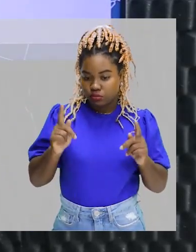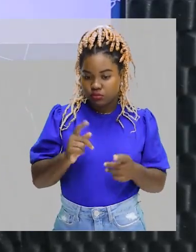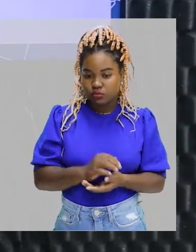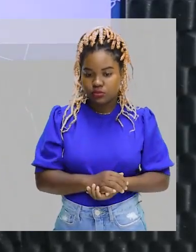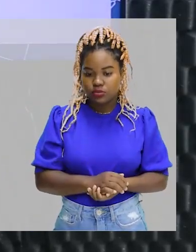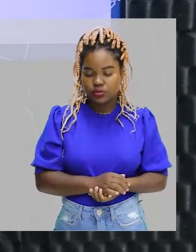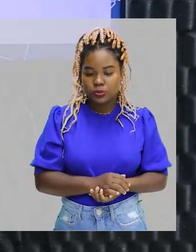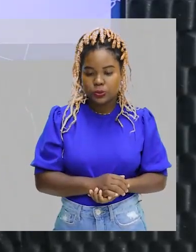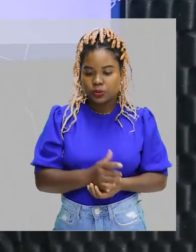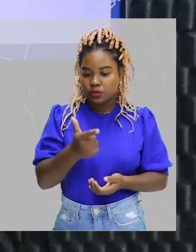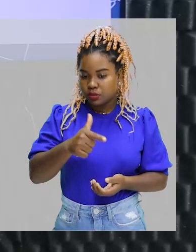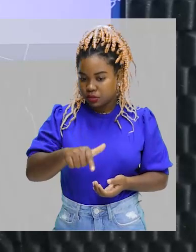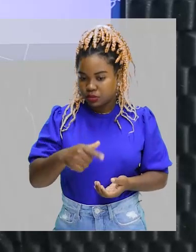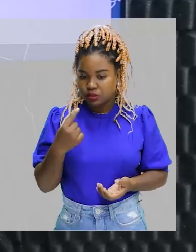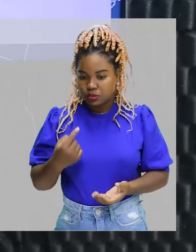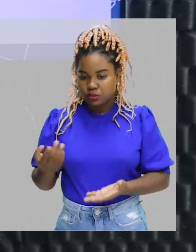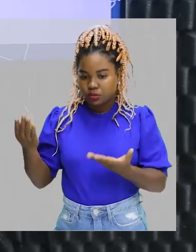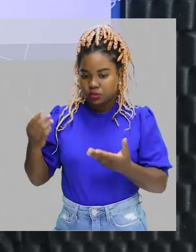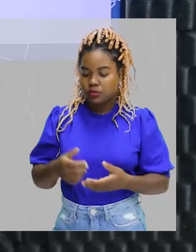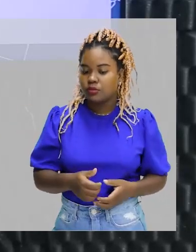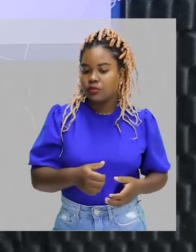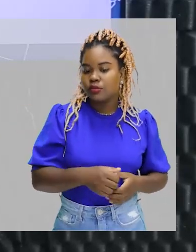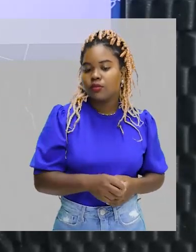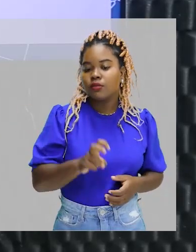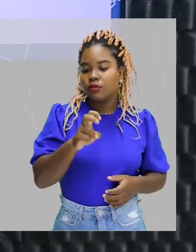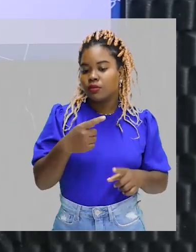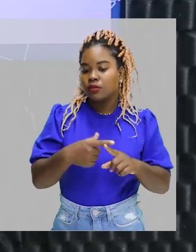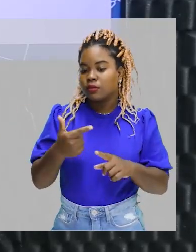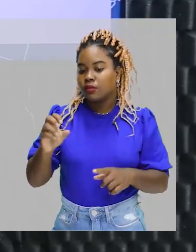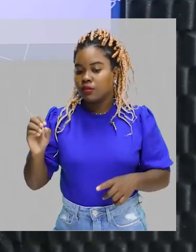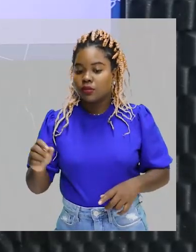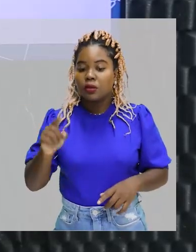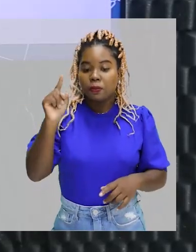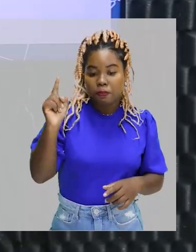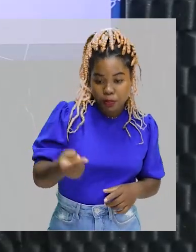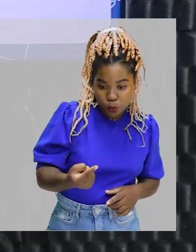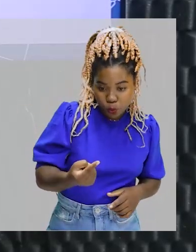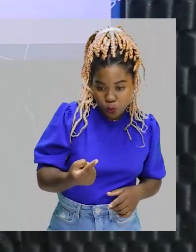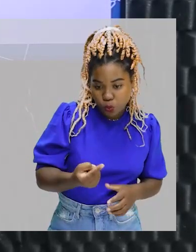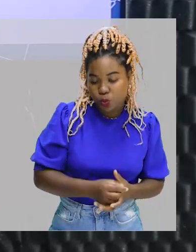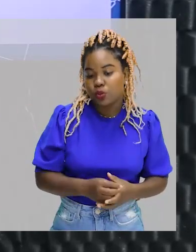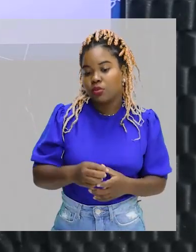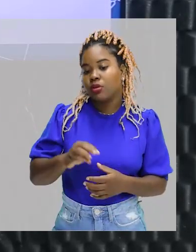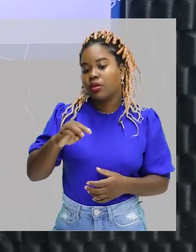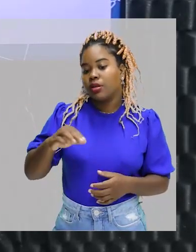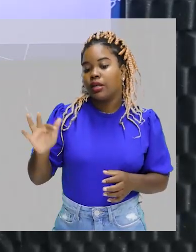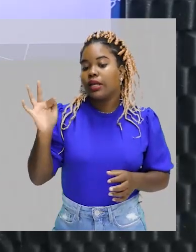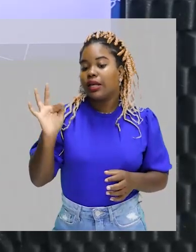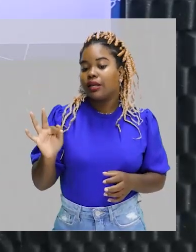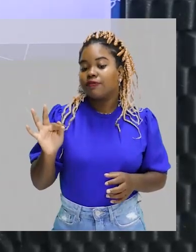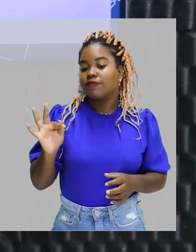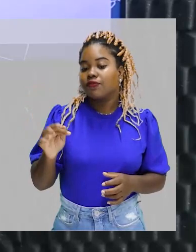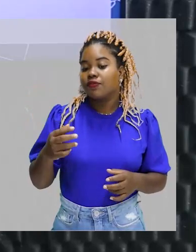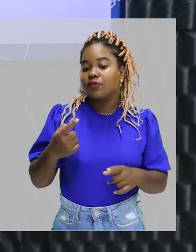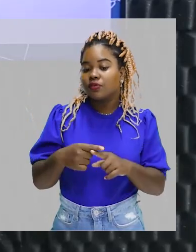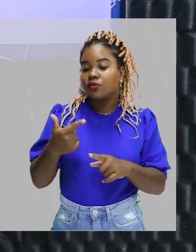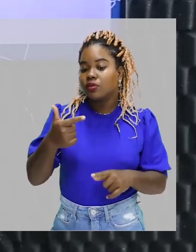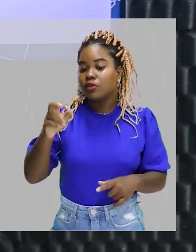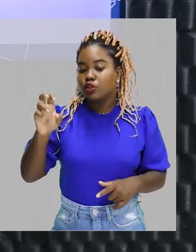bola? Então vamos lá. 5 vezes 200, 1.000. Então 1.000 igual a mf